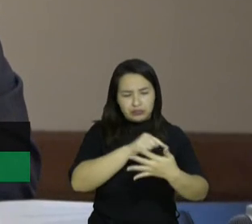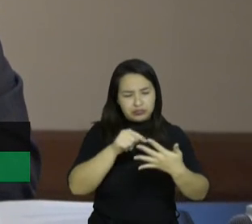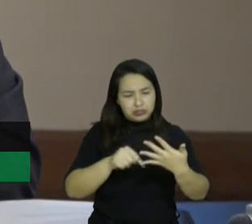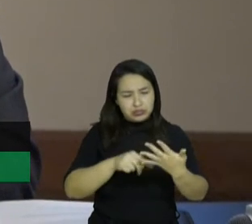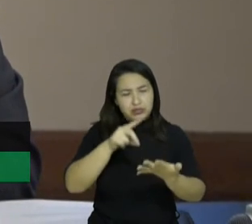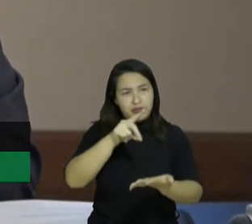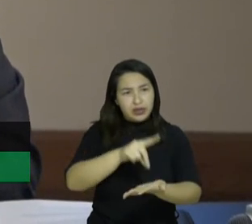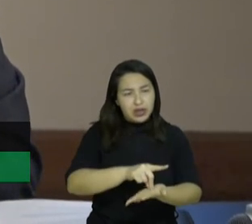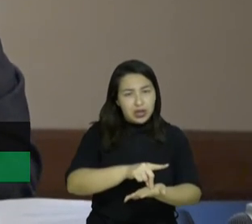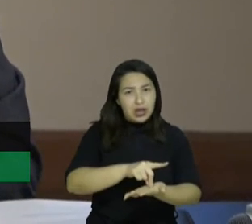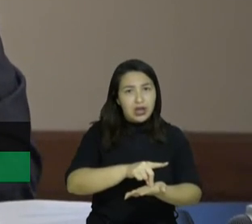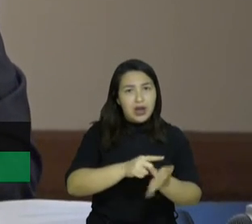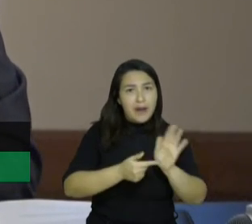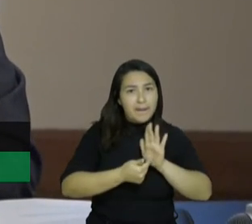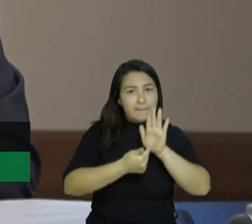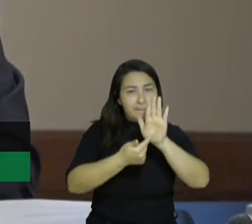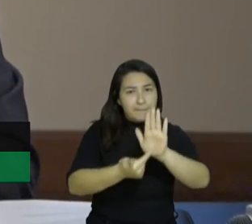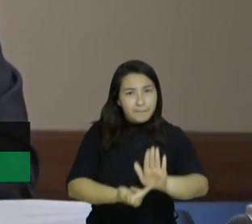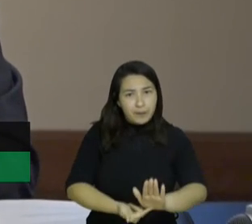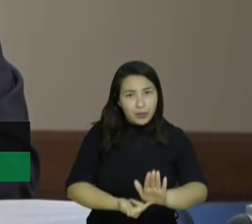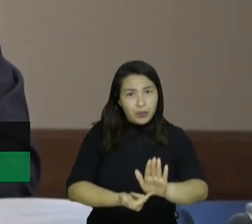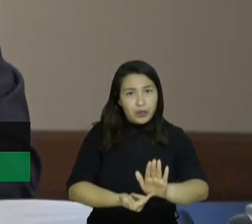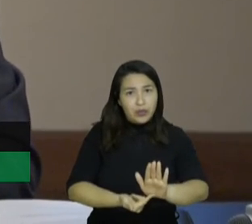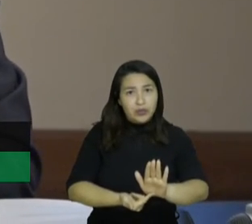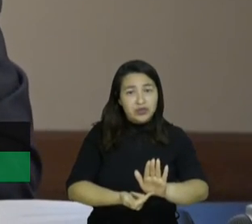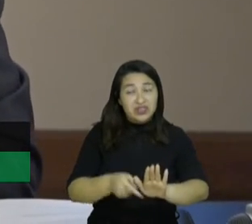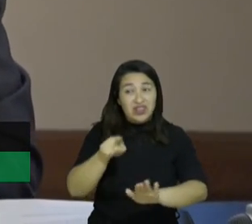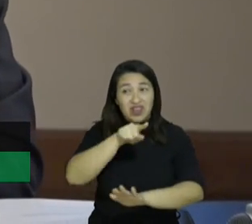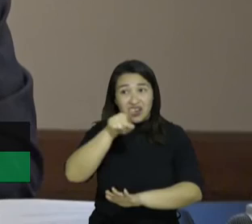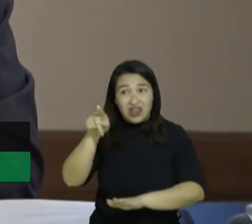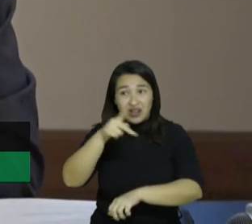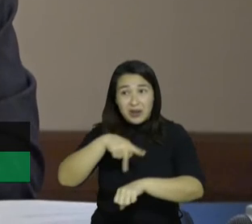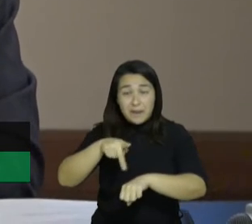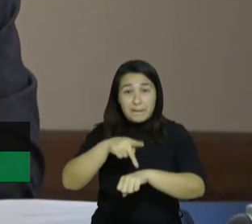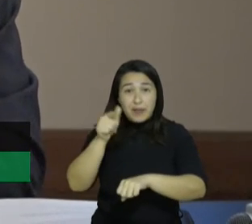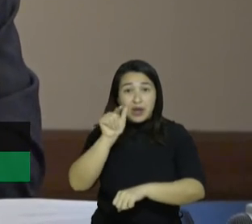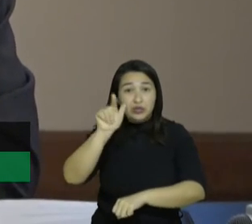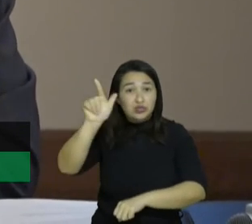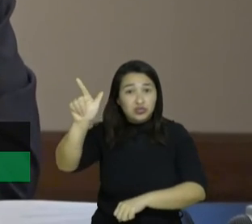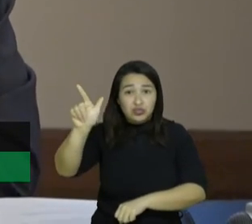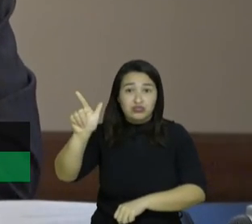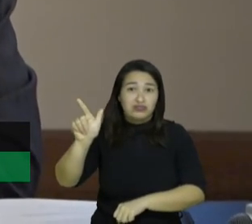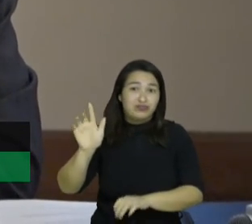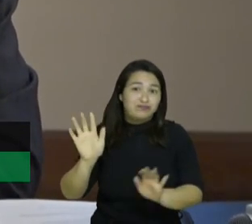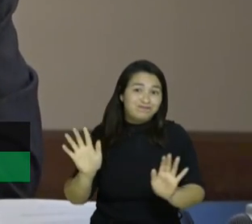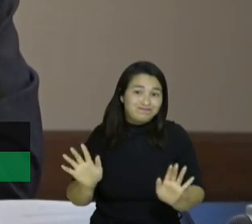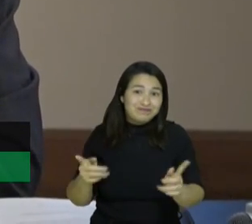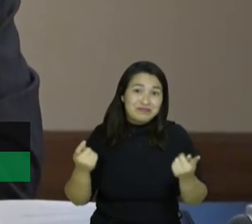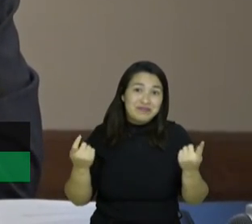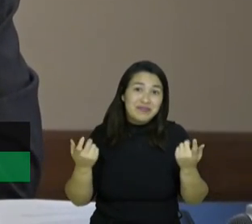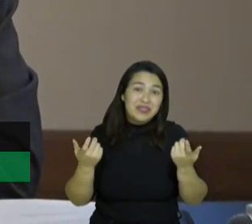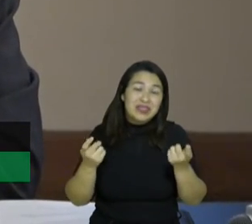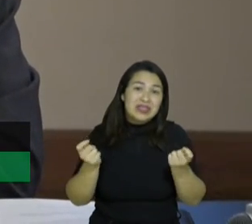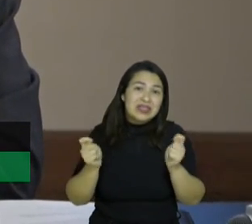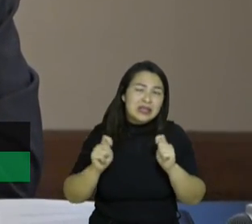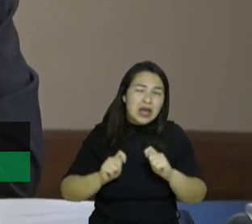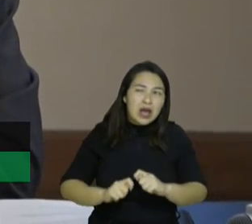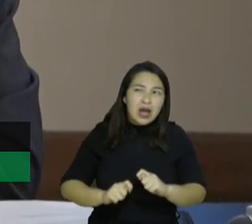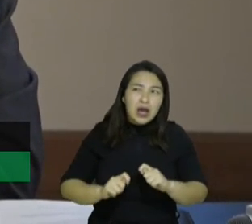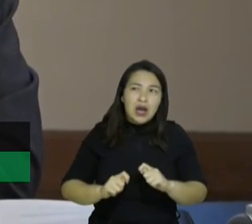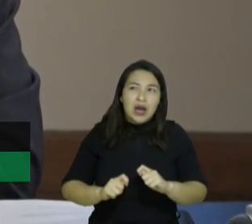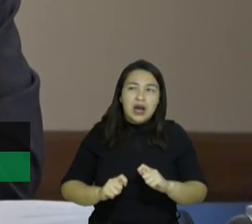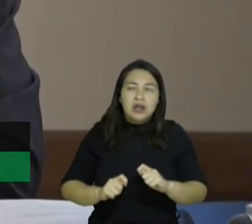fazer com que essas esses esses outros países tenham também a a necessidade de tirar